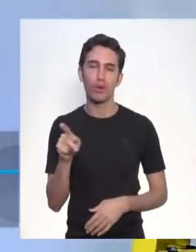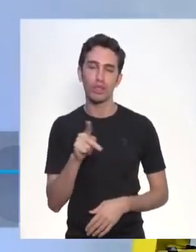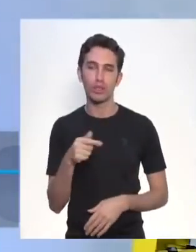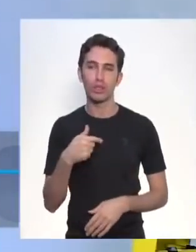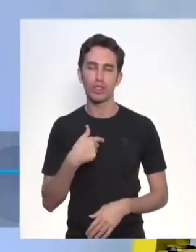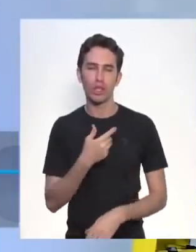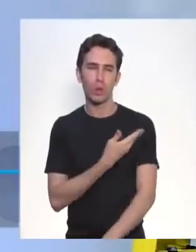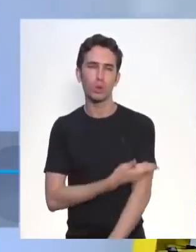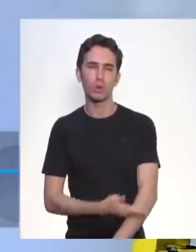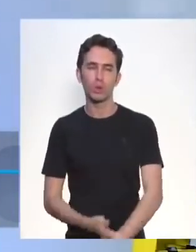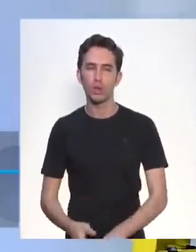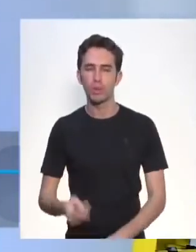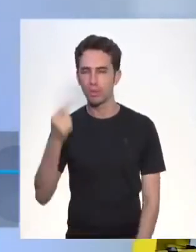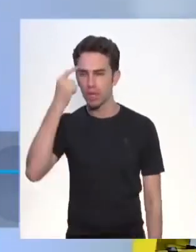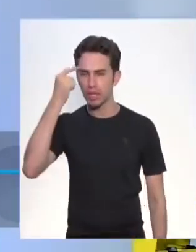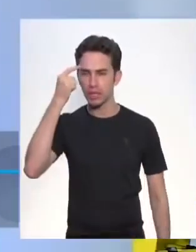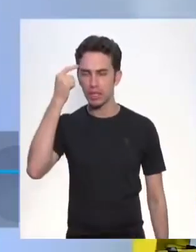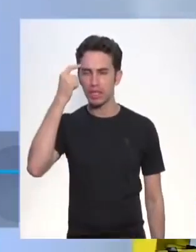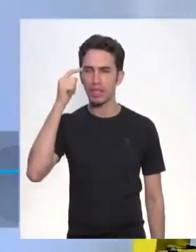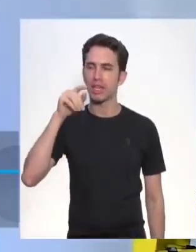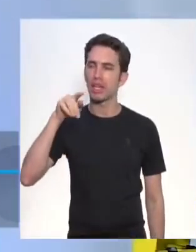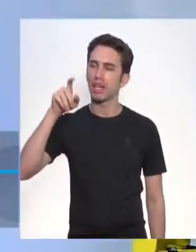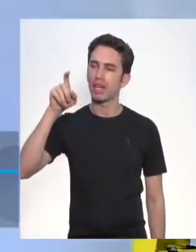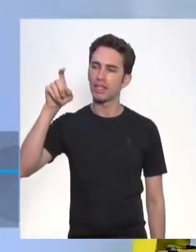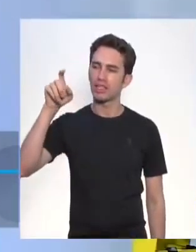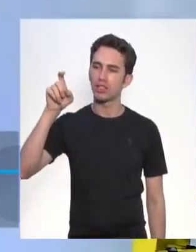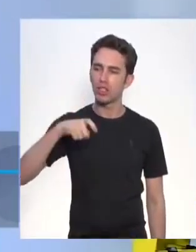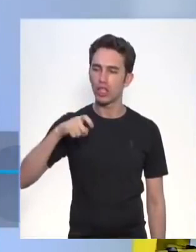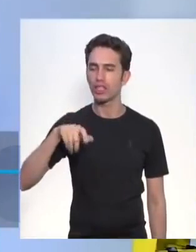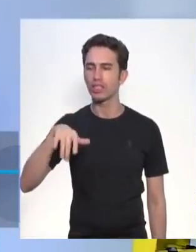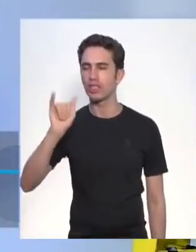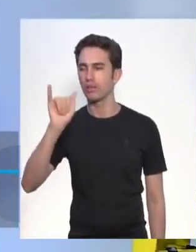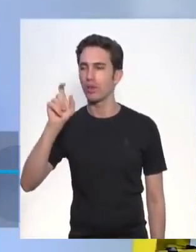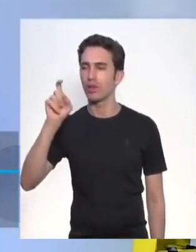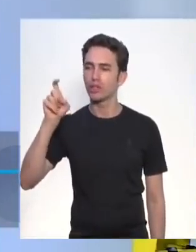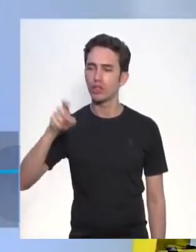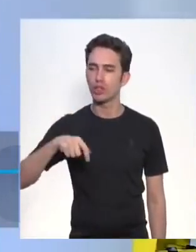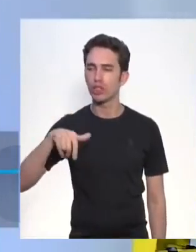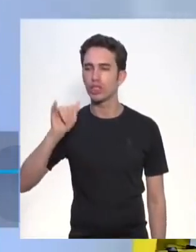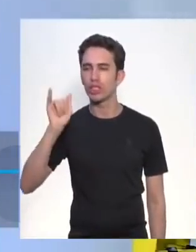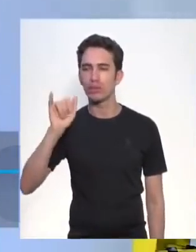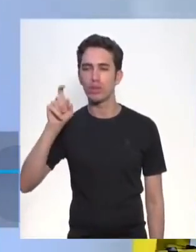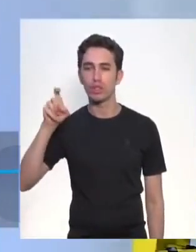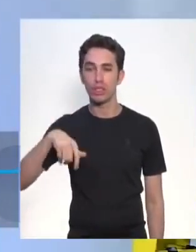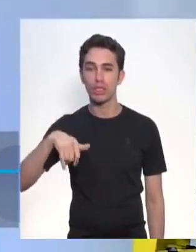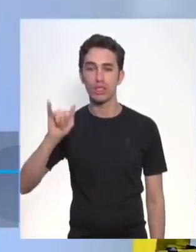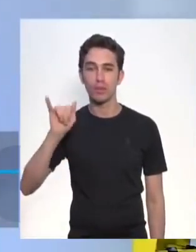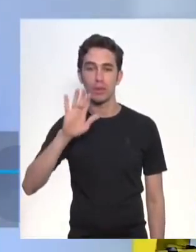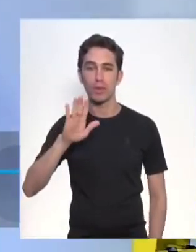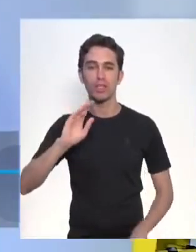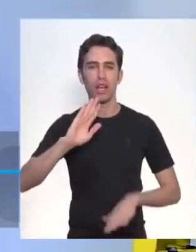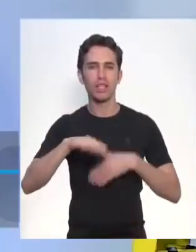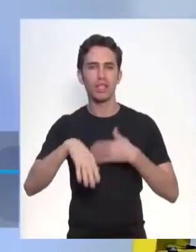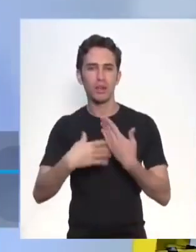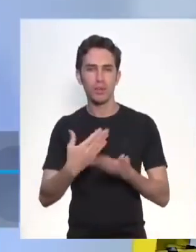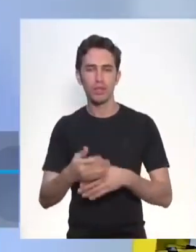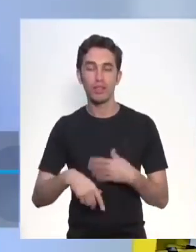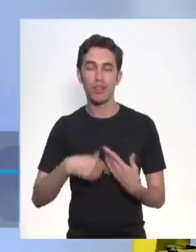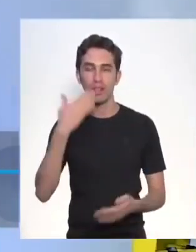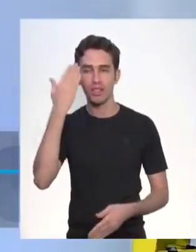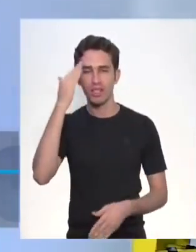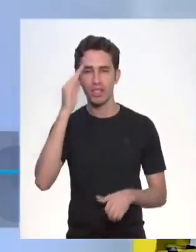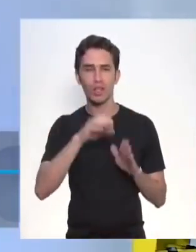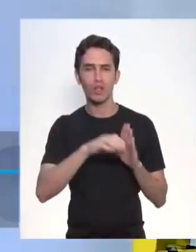né? A ideia do X, do Y, X, do Y. Aí você vai percorrendo o caminho aí no magistério, você vai entendendo alguns conceitos e